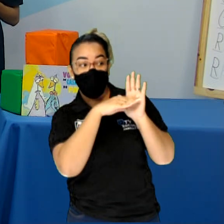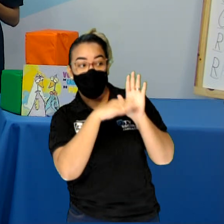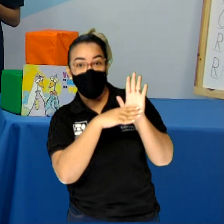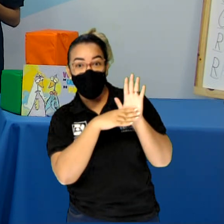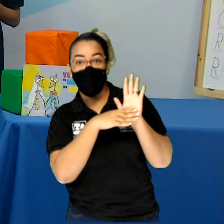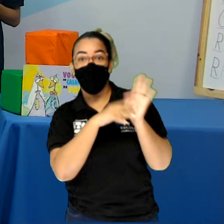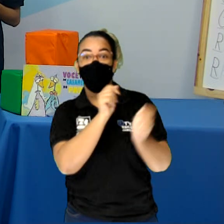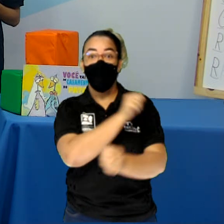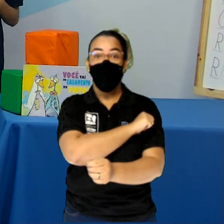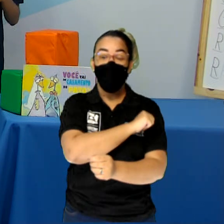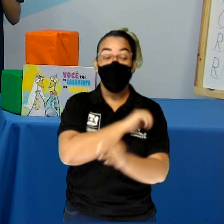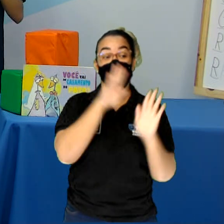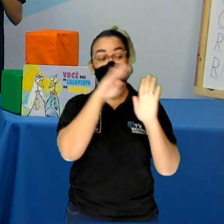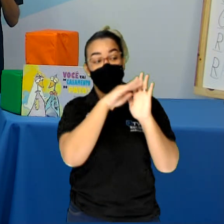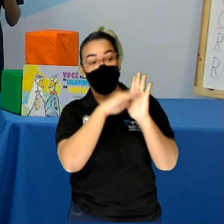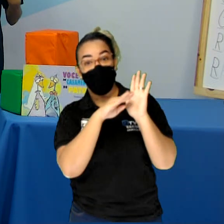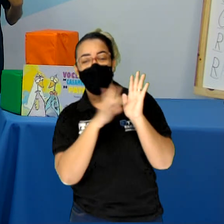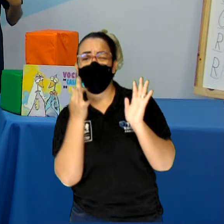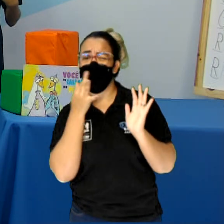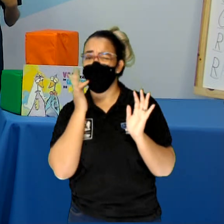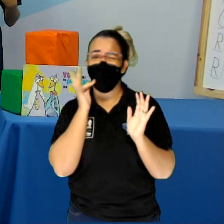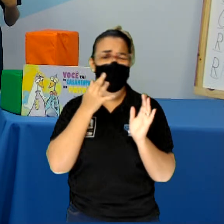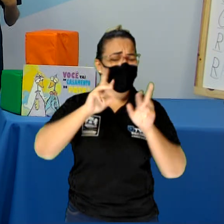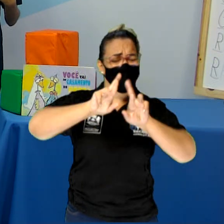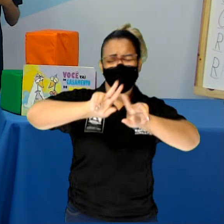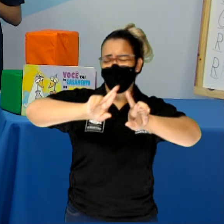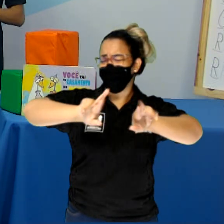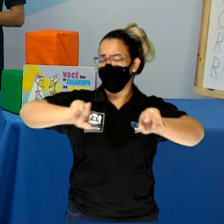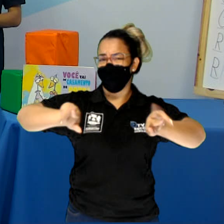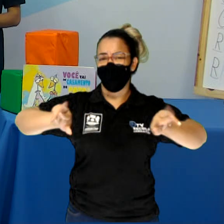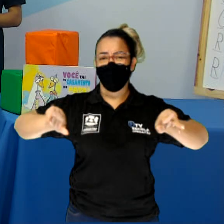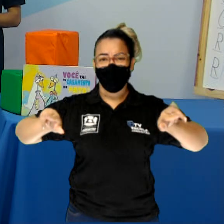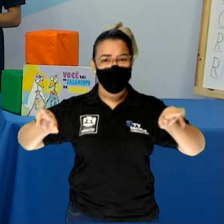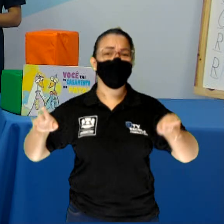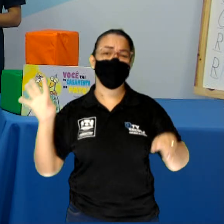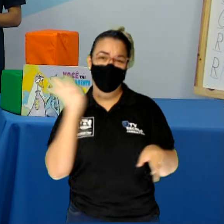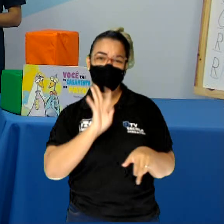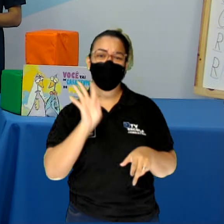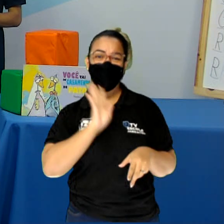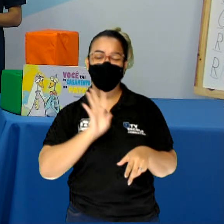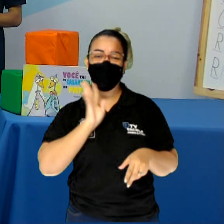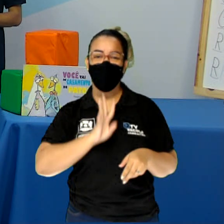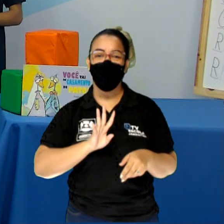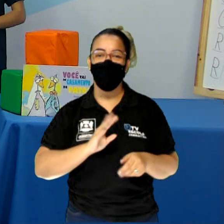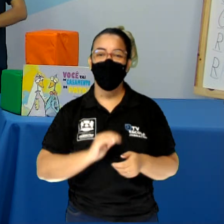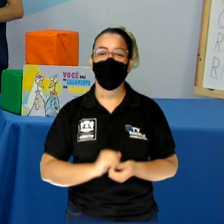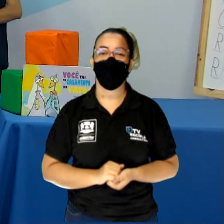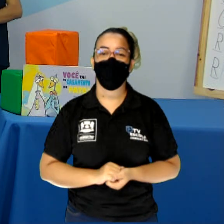de frutas, são inúmeras listas. Muito legal, não é mesmo?